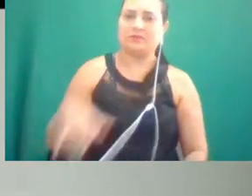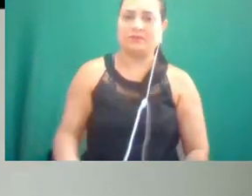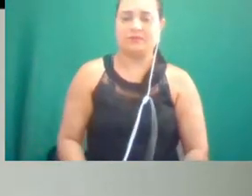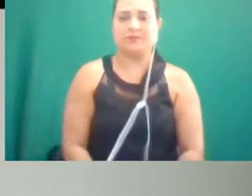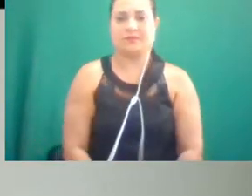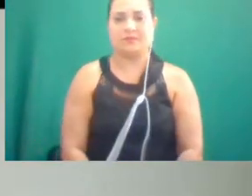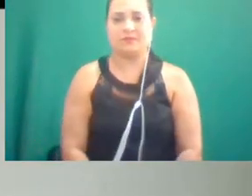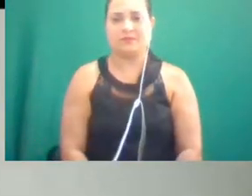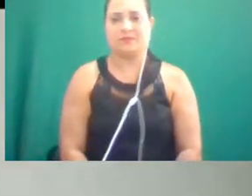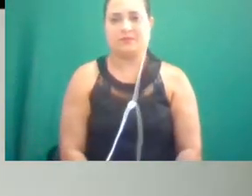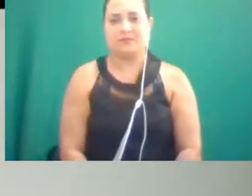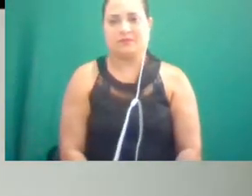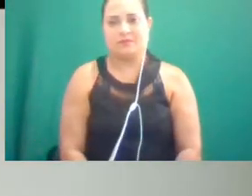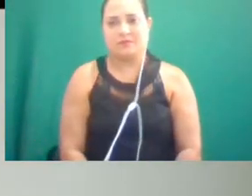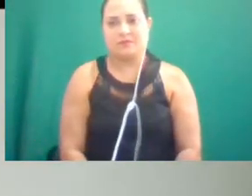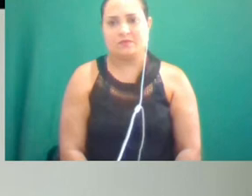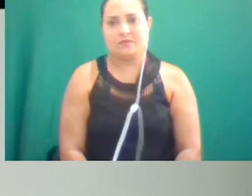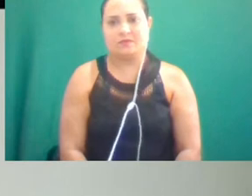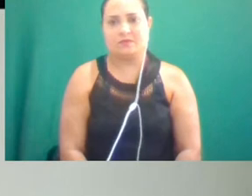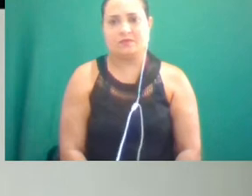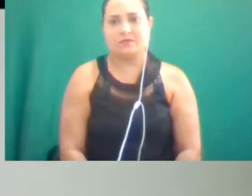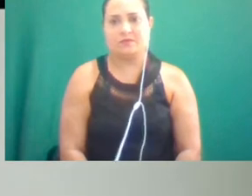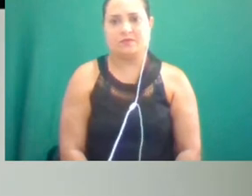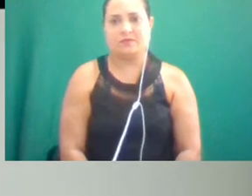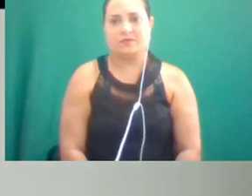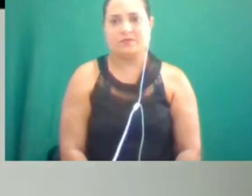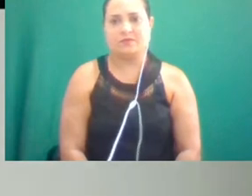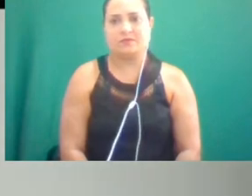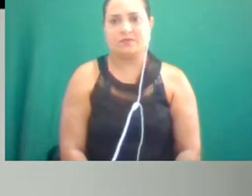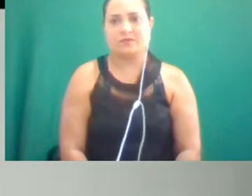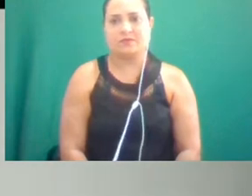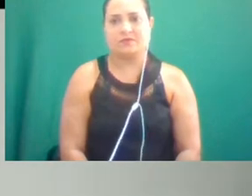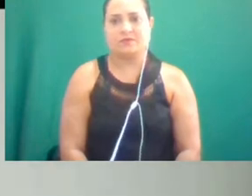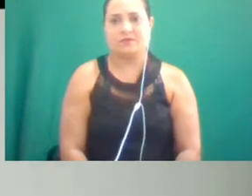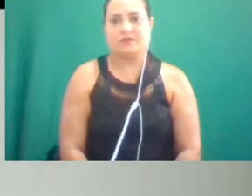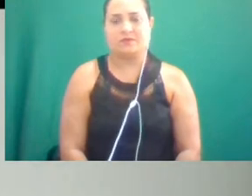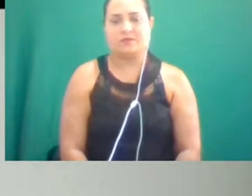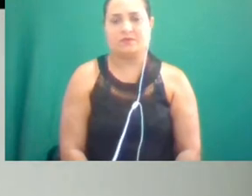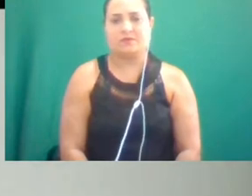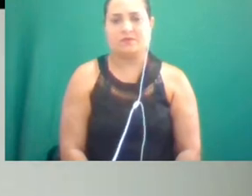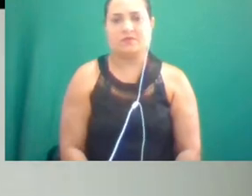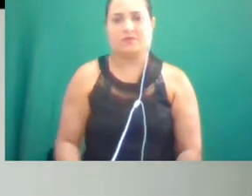exigências humanas e o respeito à natureza,